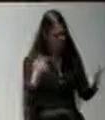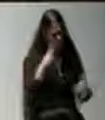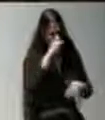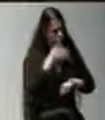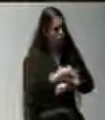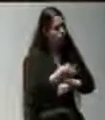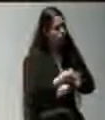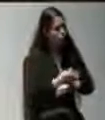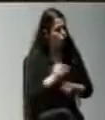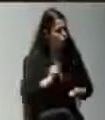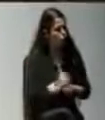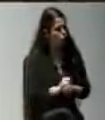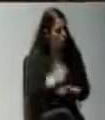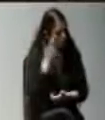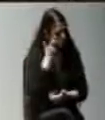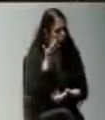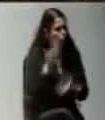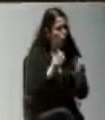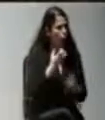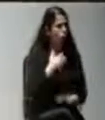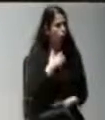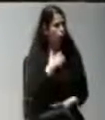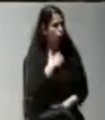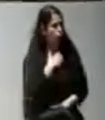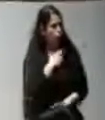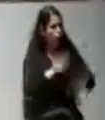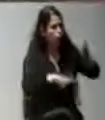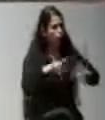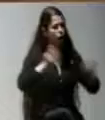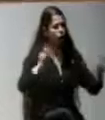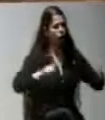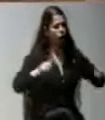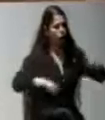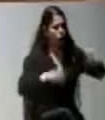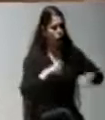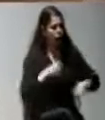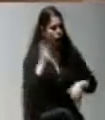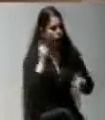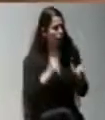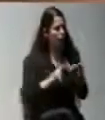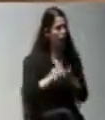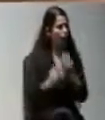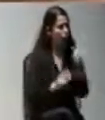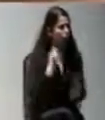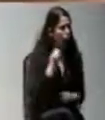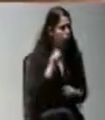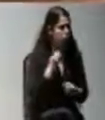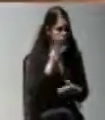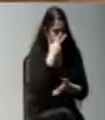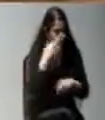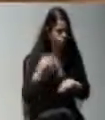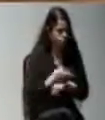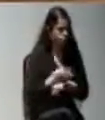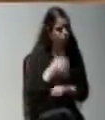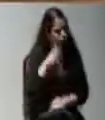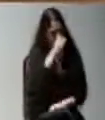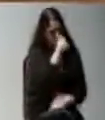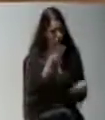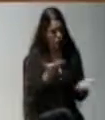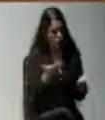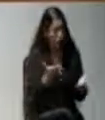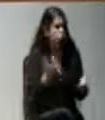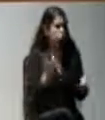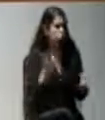as diferentes formas de realizar essa resistência. E hoje aqui, na palestra de encerramento, após essa